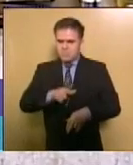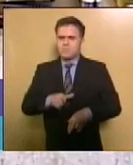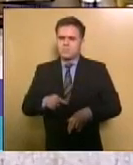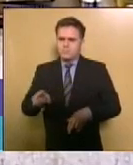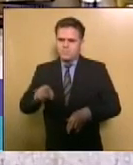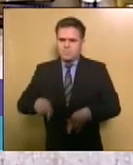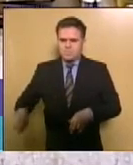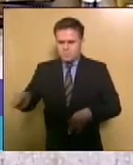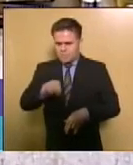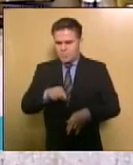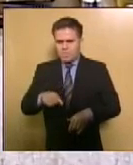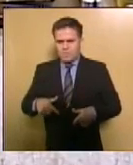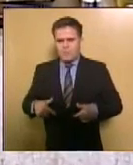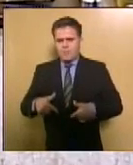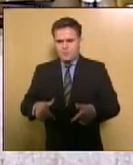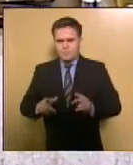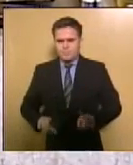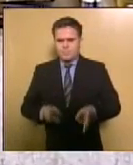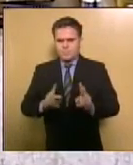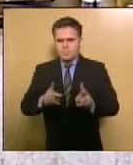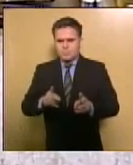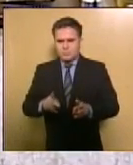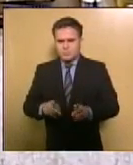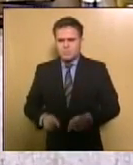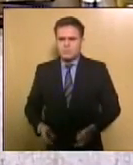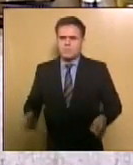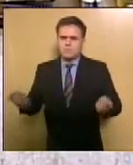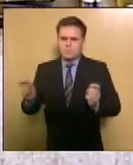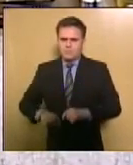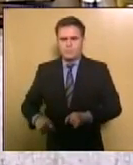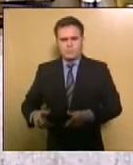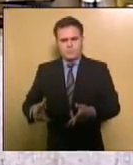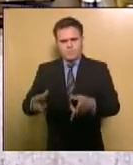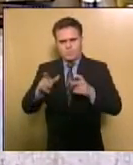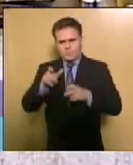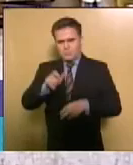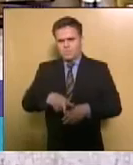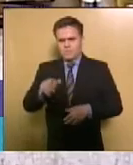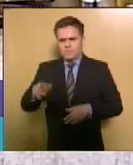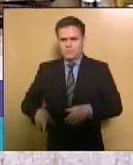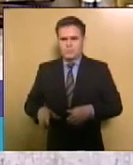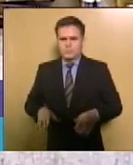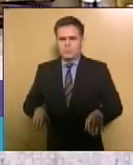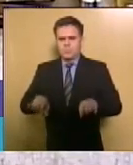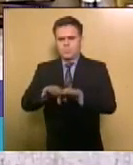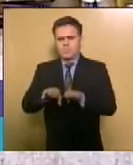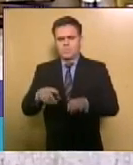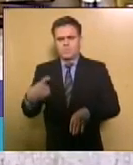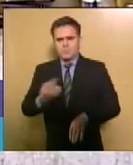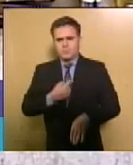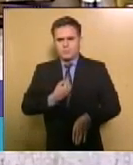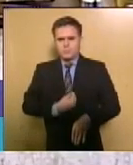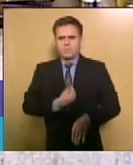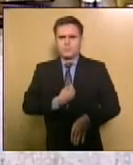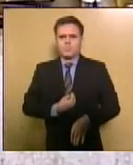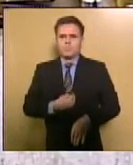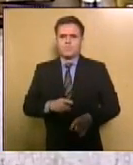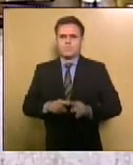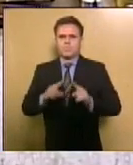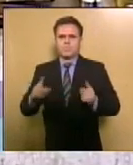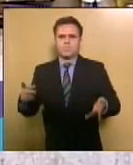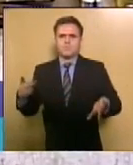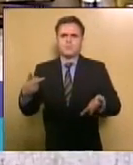enfrentar essa violência é termos a capacidade de percebermos que eles são iguais a nós e que as circunstâncias